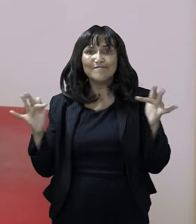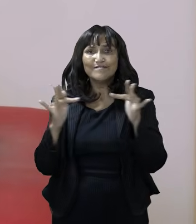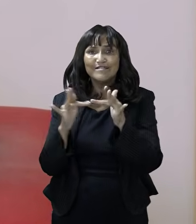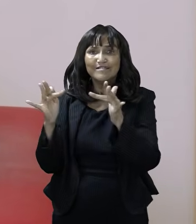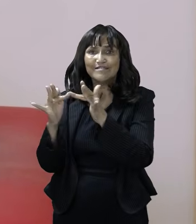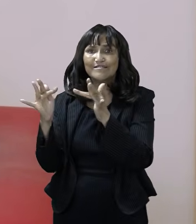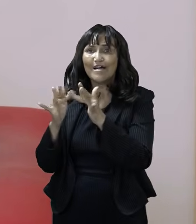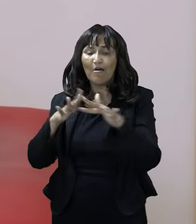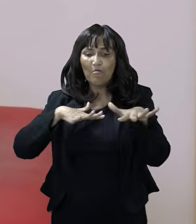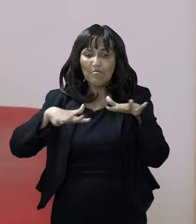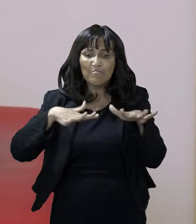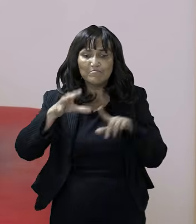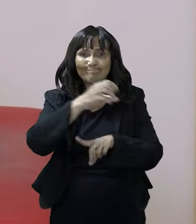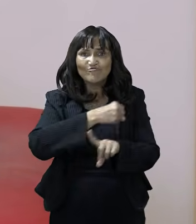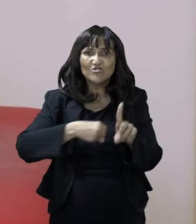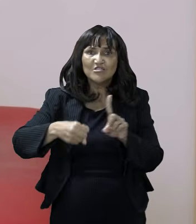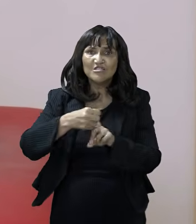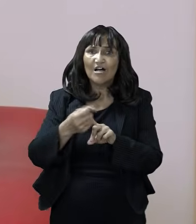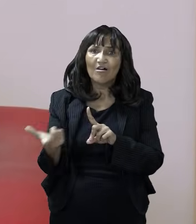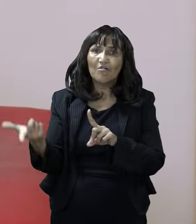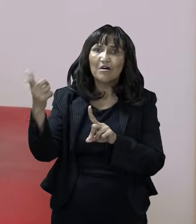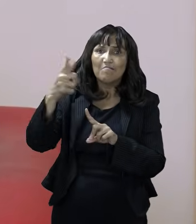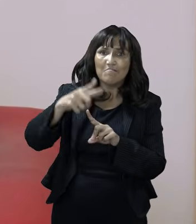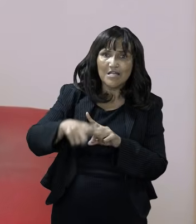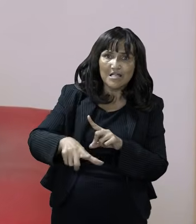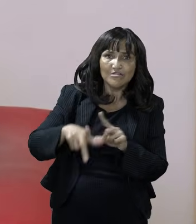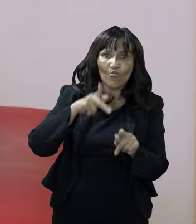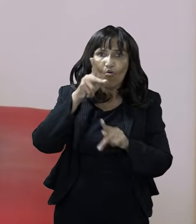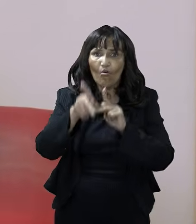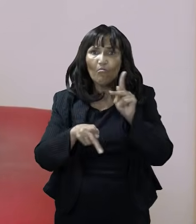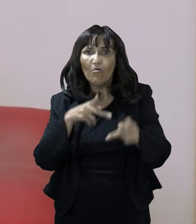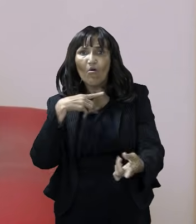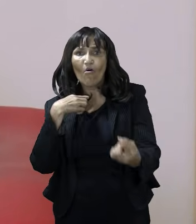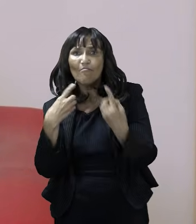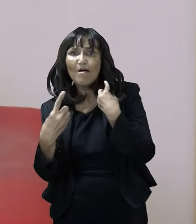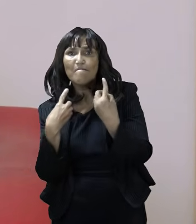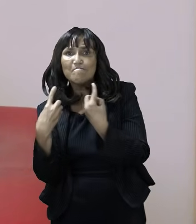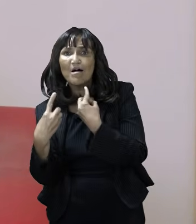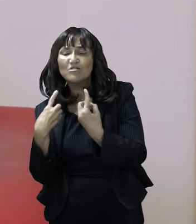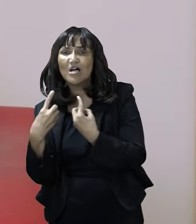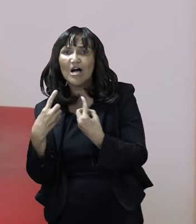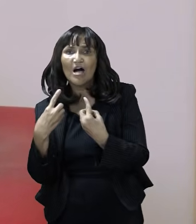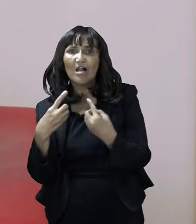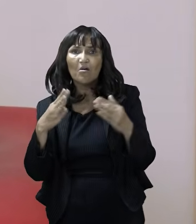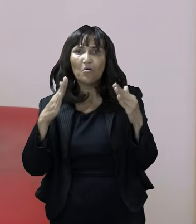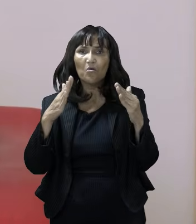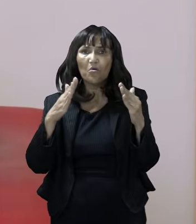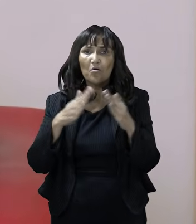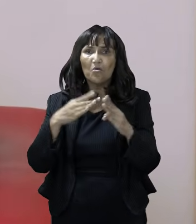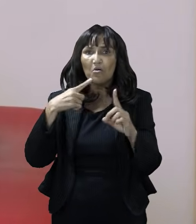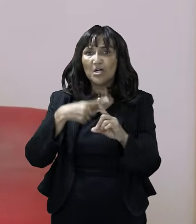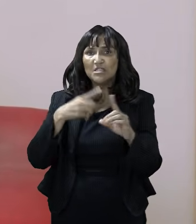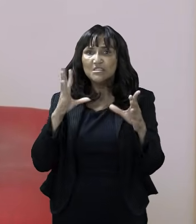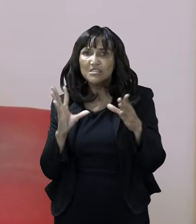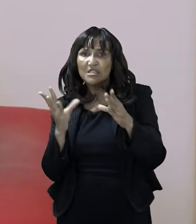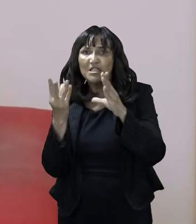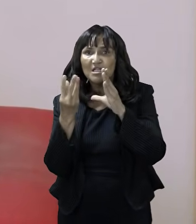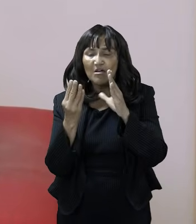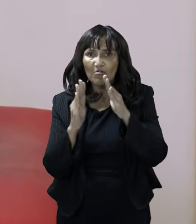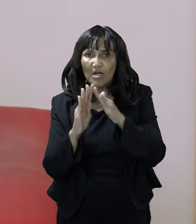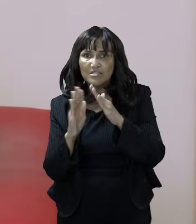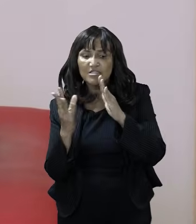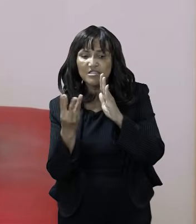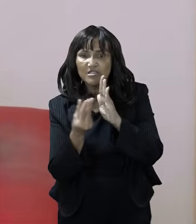o movimento social, com o povo, um diálogo com as igrejas, um diálogo com o movimento sindical que